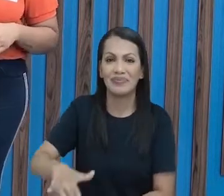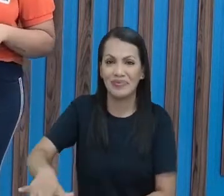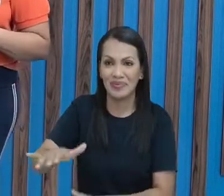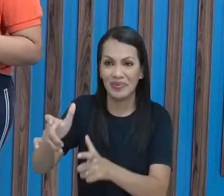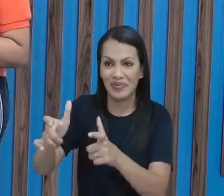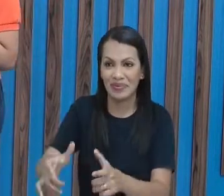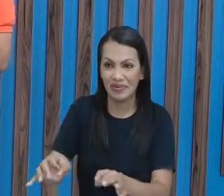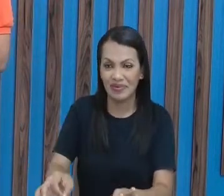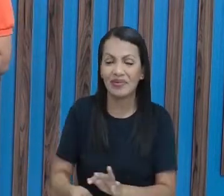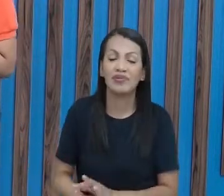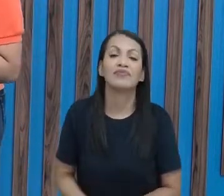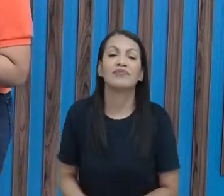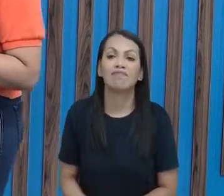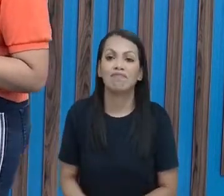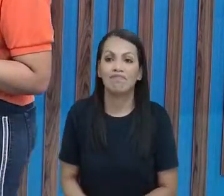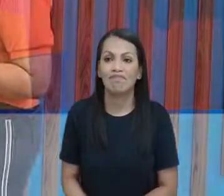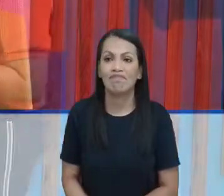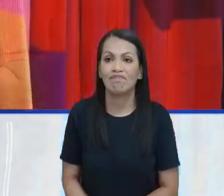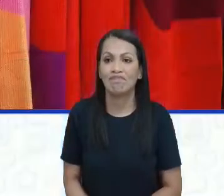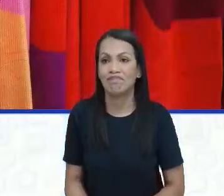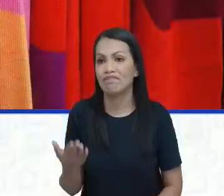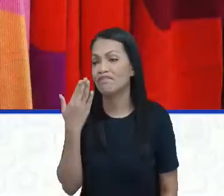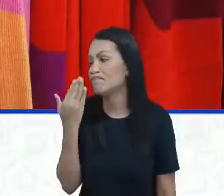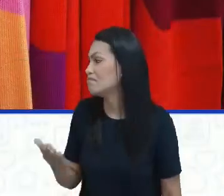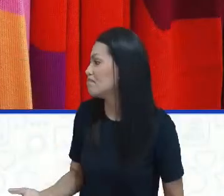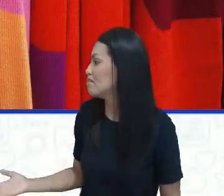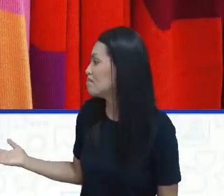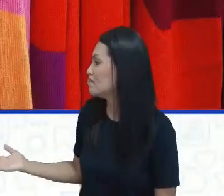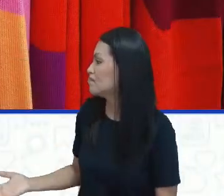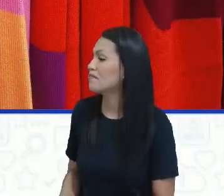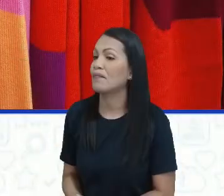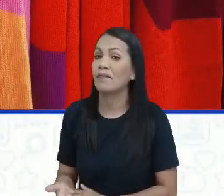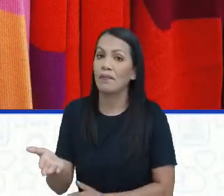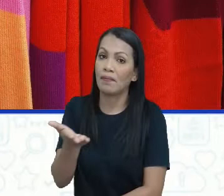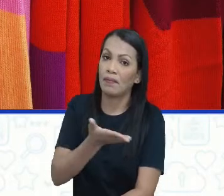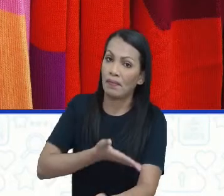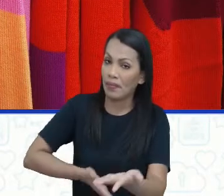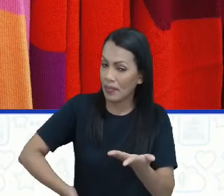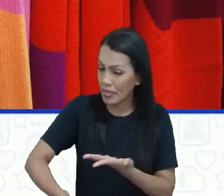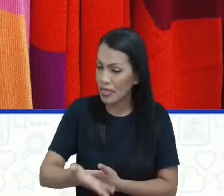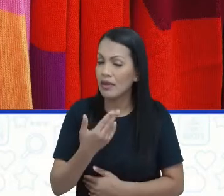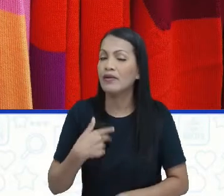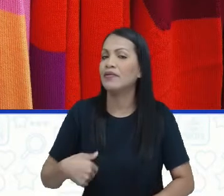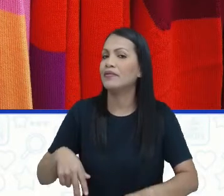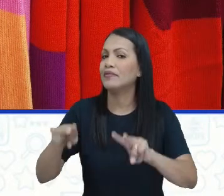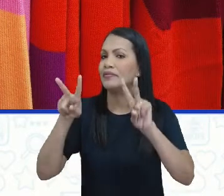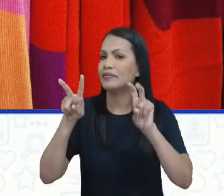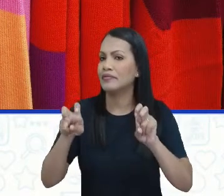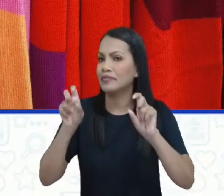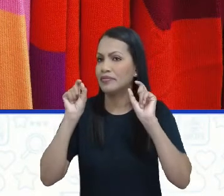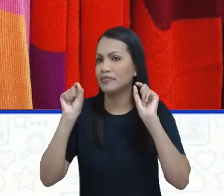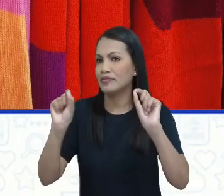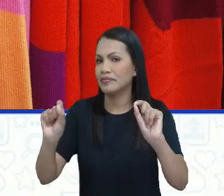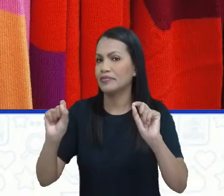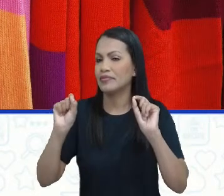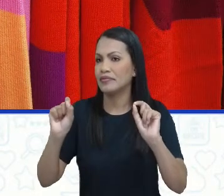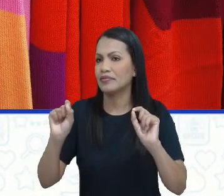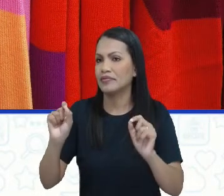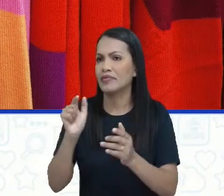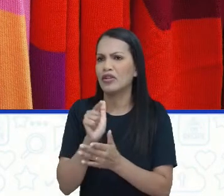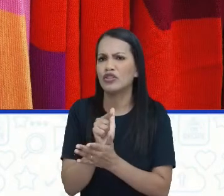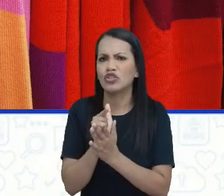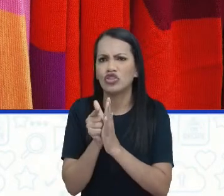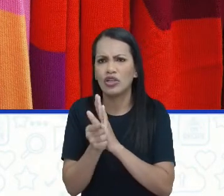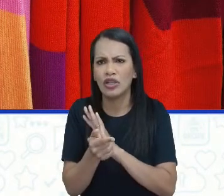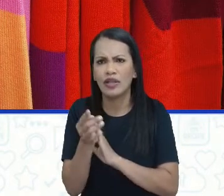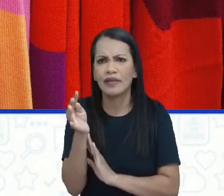certo? Essas relações obedecem uma ordem temática, composicional, de estilo, né,